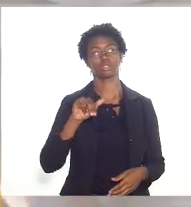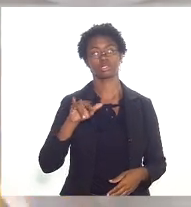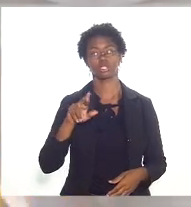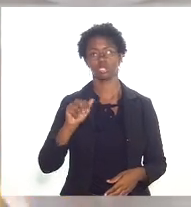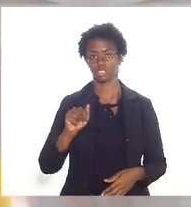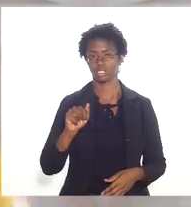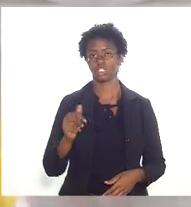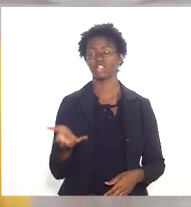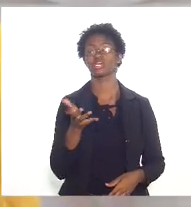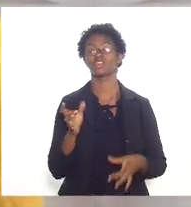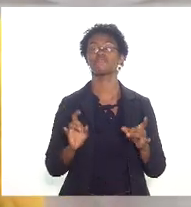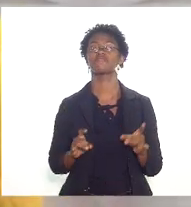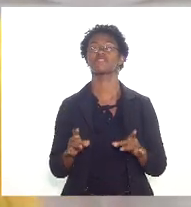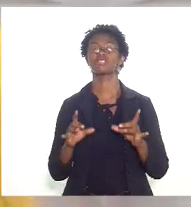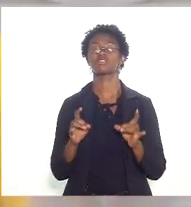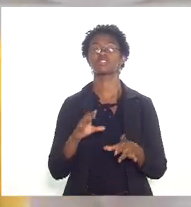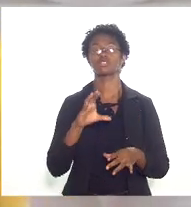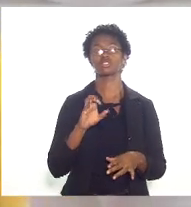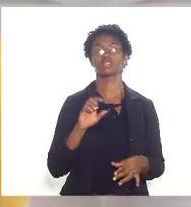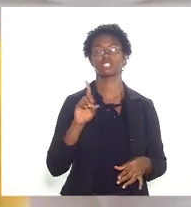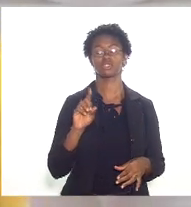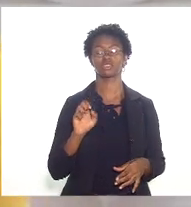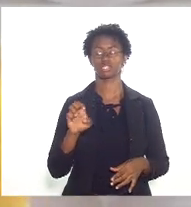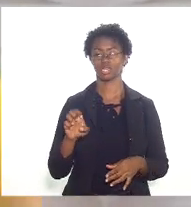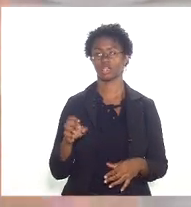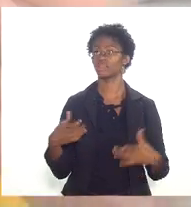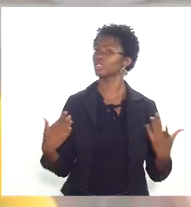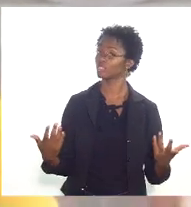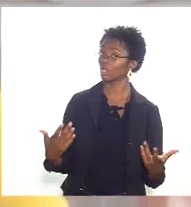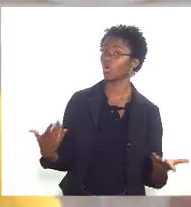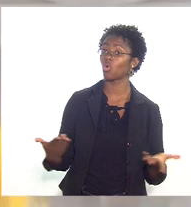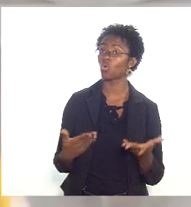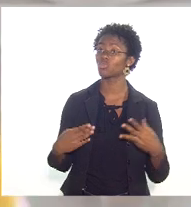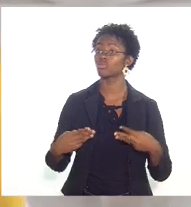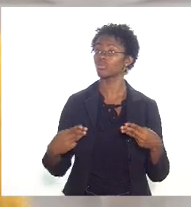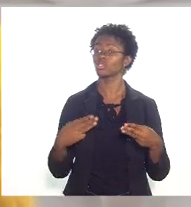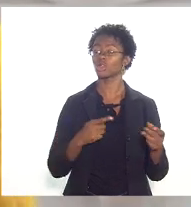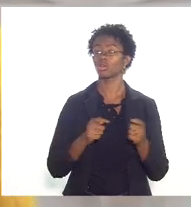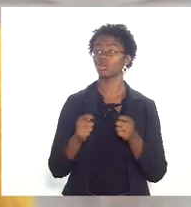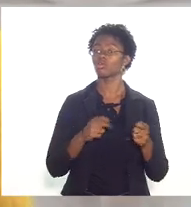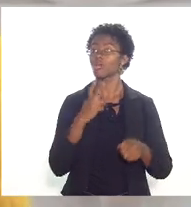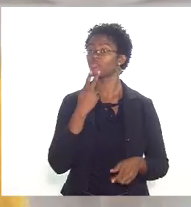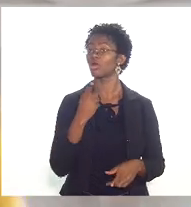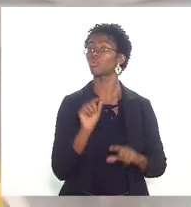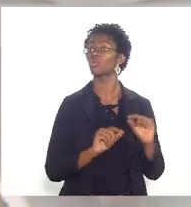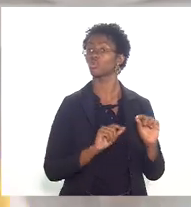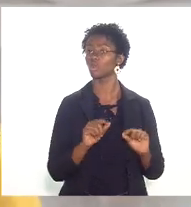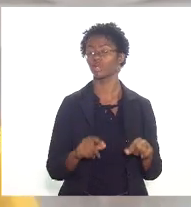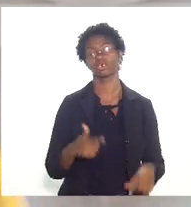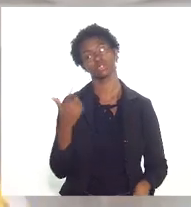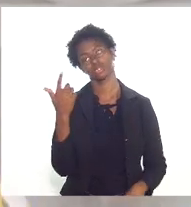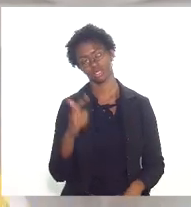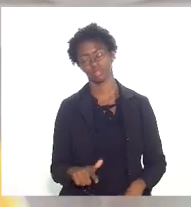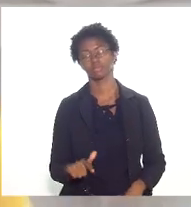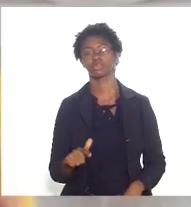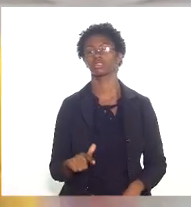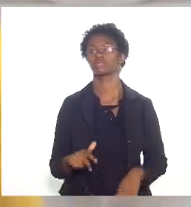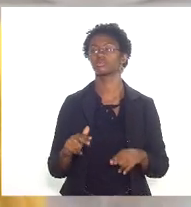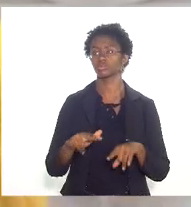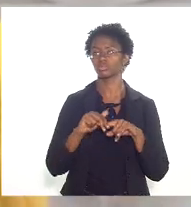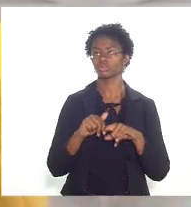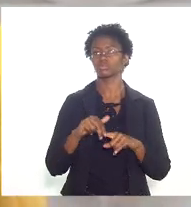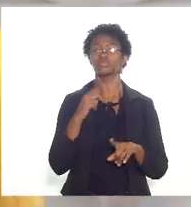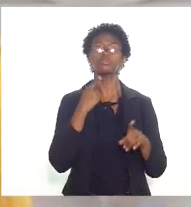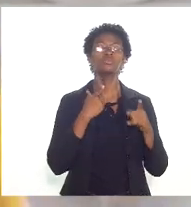a venda da cidade e o que faz o Ministro da Economia hoje repete esse movimento porque no seu